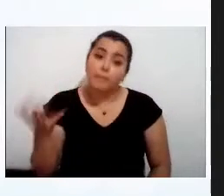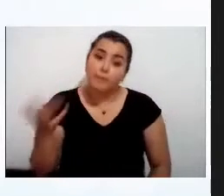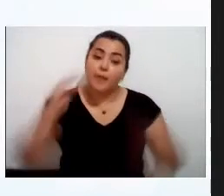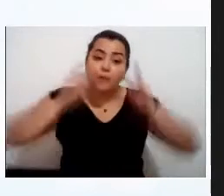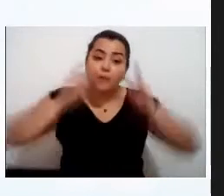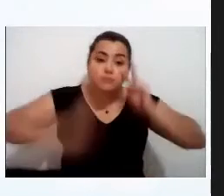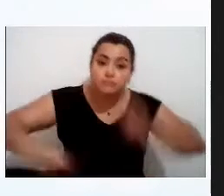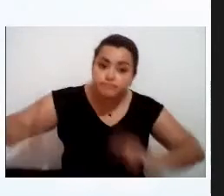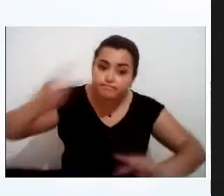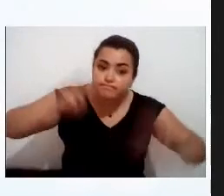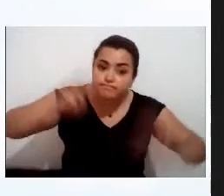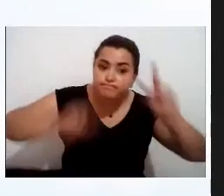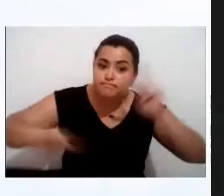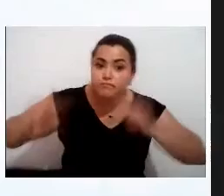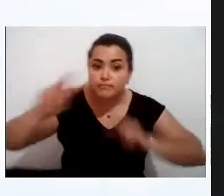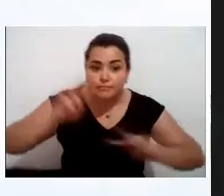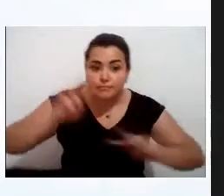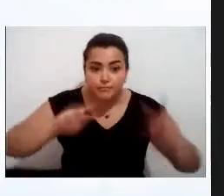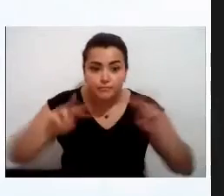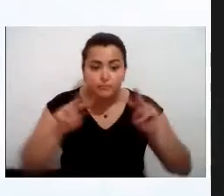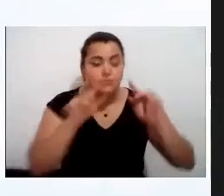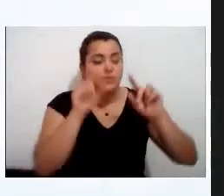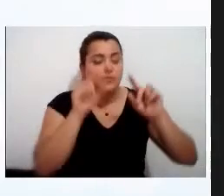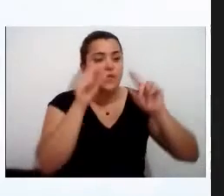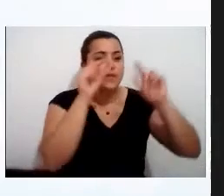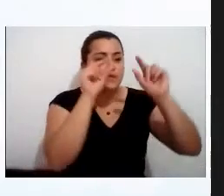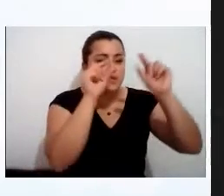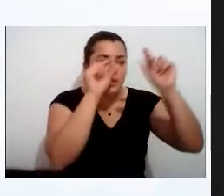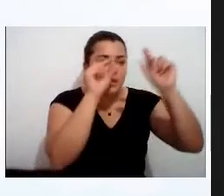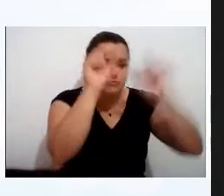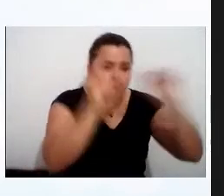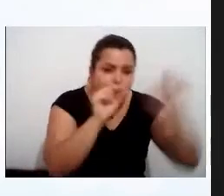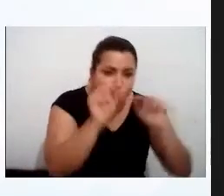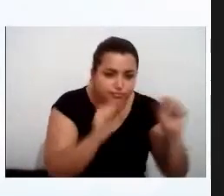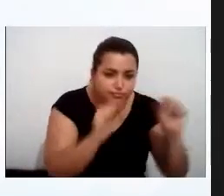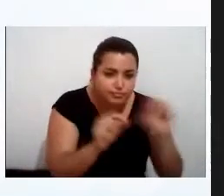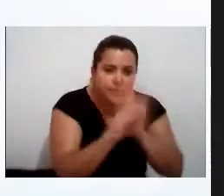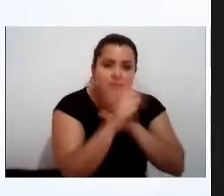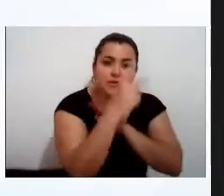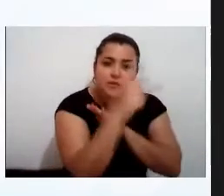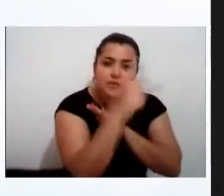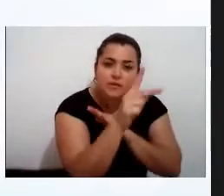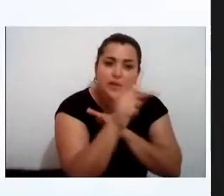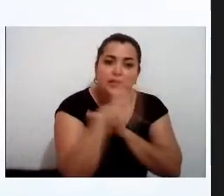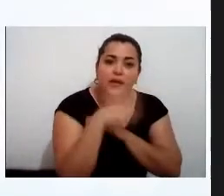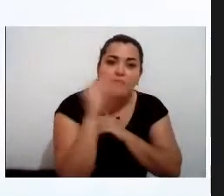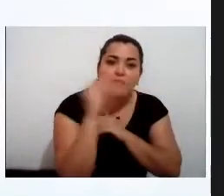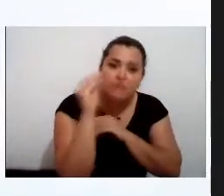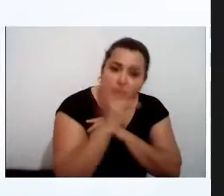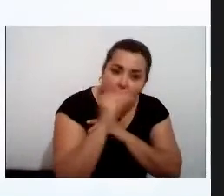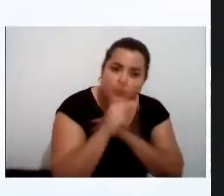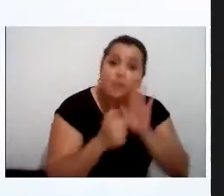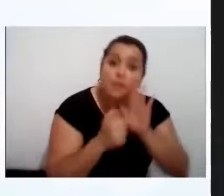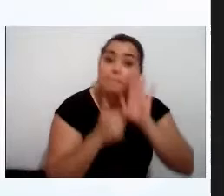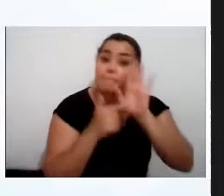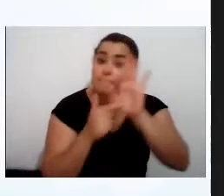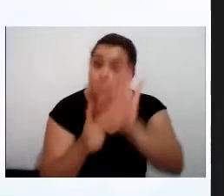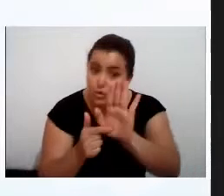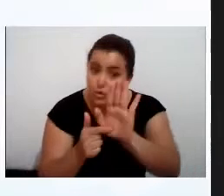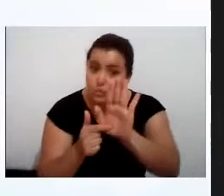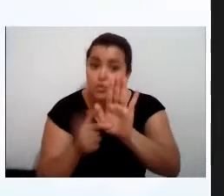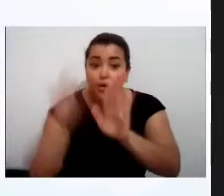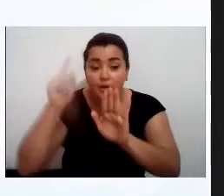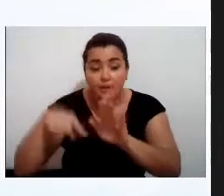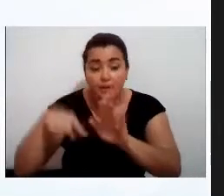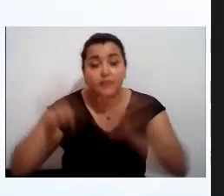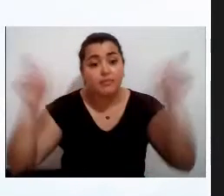observando esses pontos frágeis da lei que a prática já demonstrou, que a vida já demonstrou,